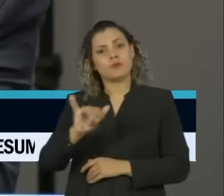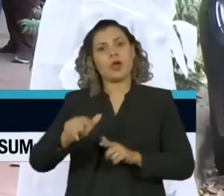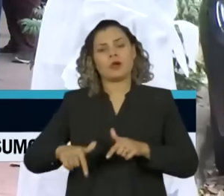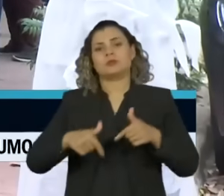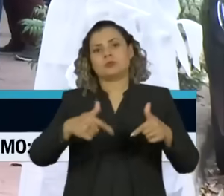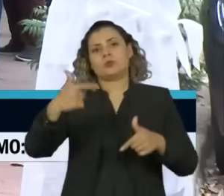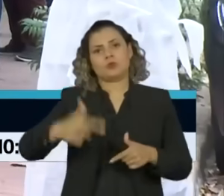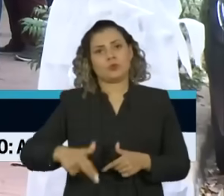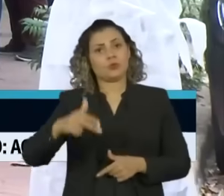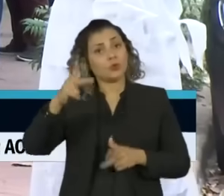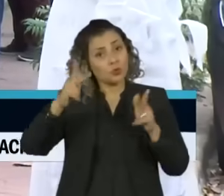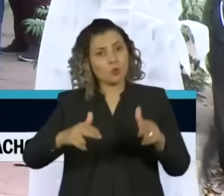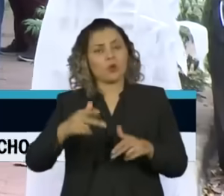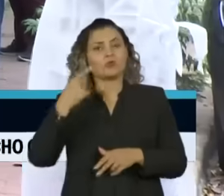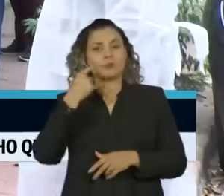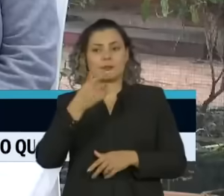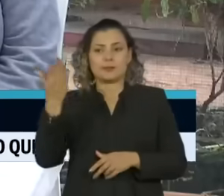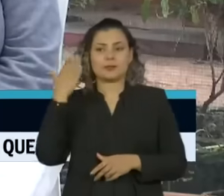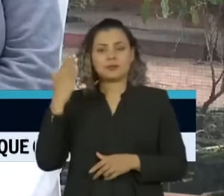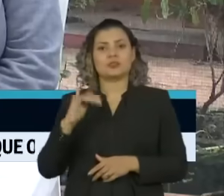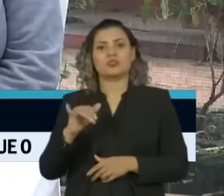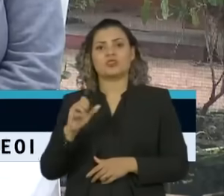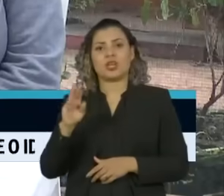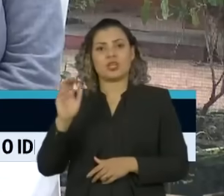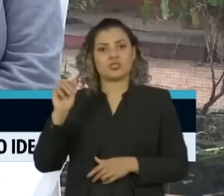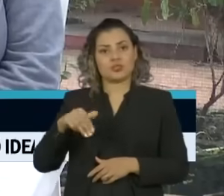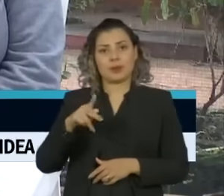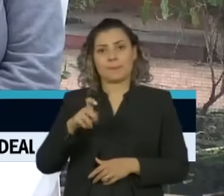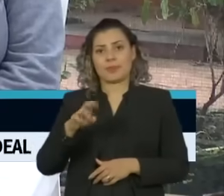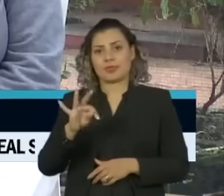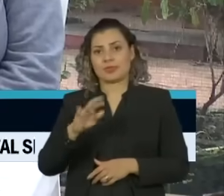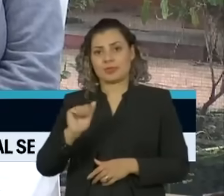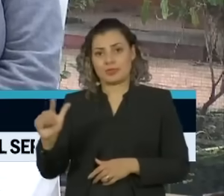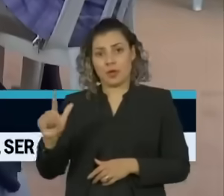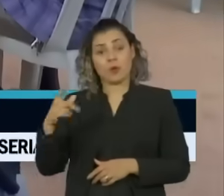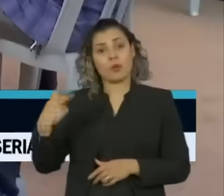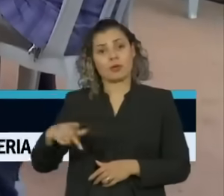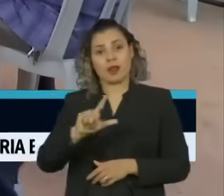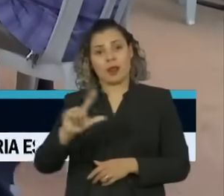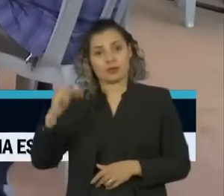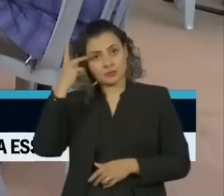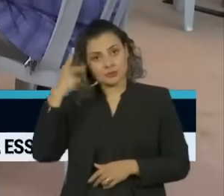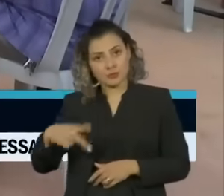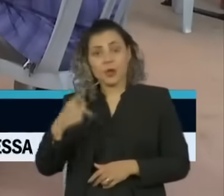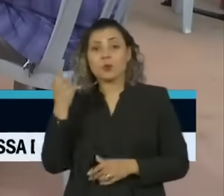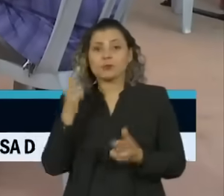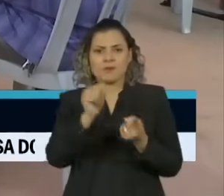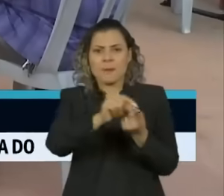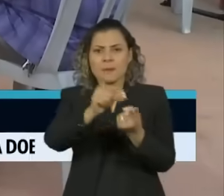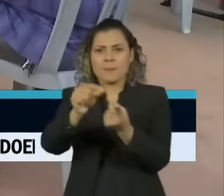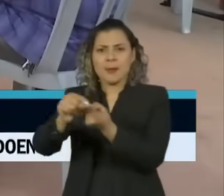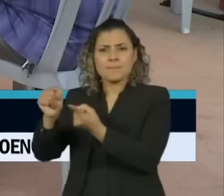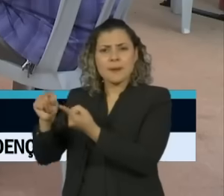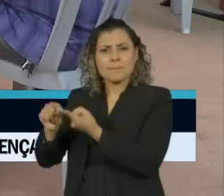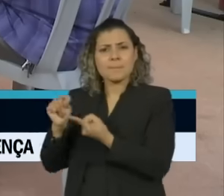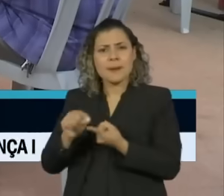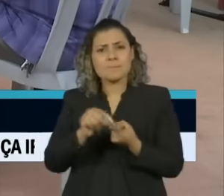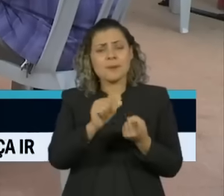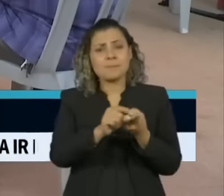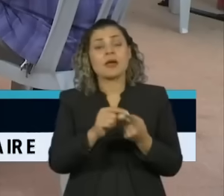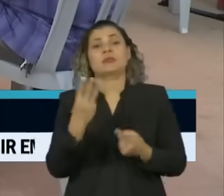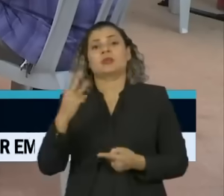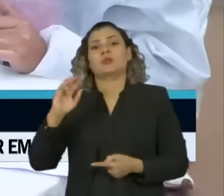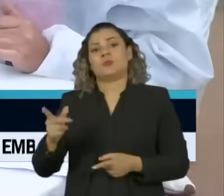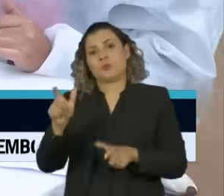como a da semana passada no Jardim Pantanal, extremo leste de São Paulo, que realizou testagem em massa em mais de 3 mil pessoas.